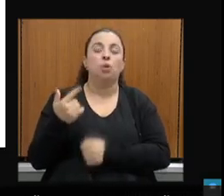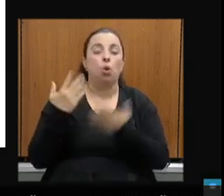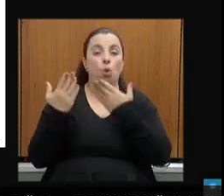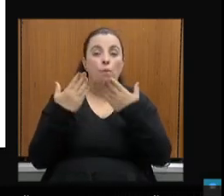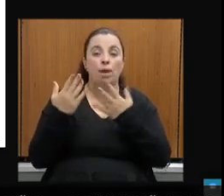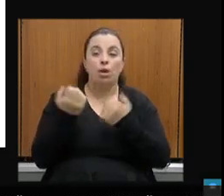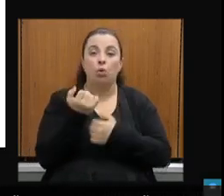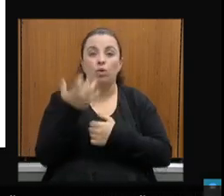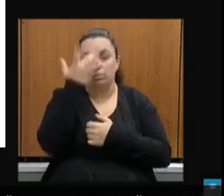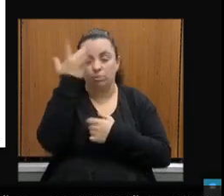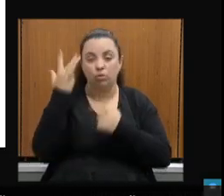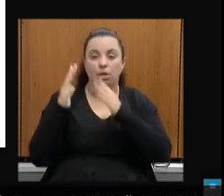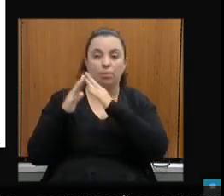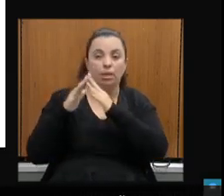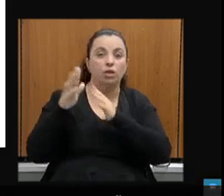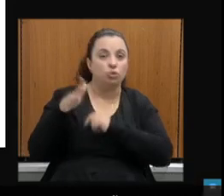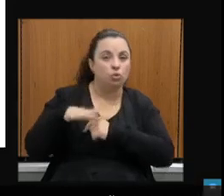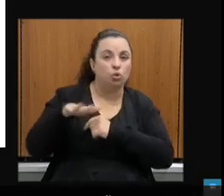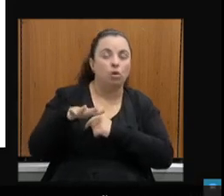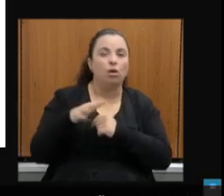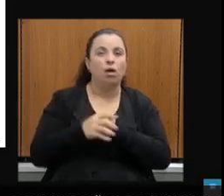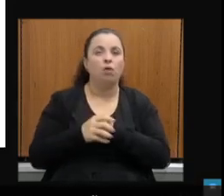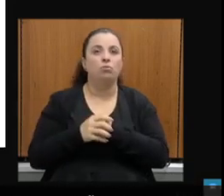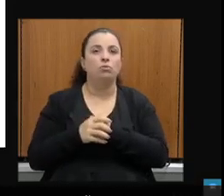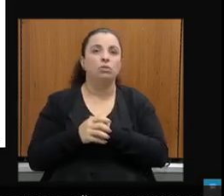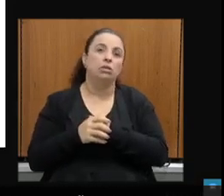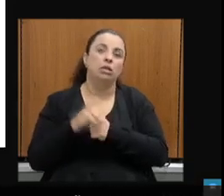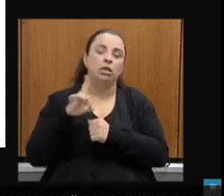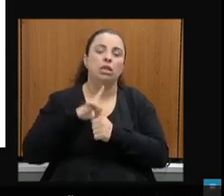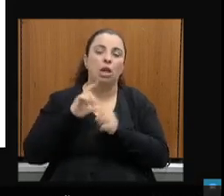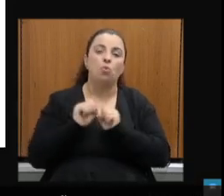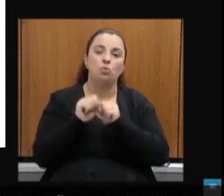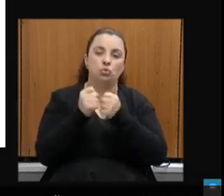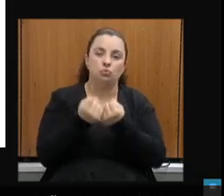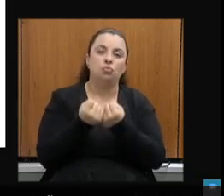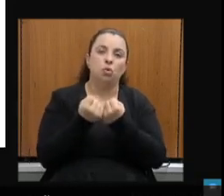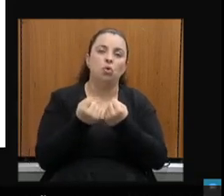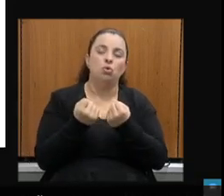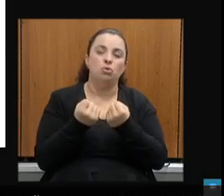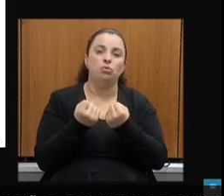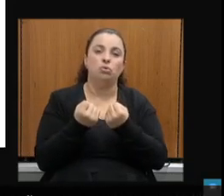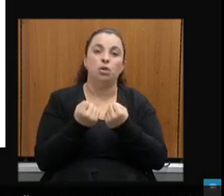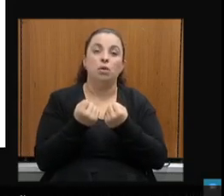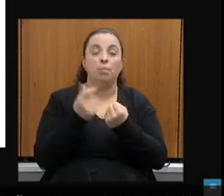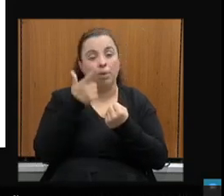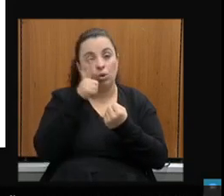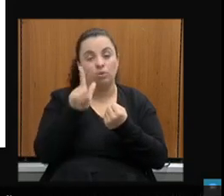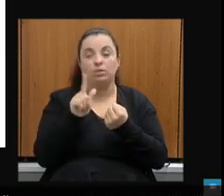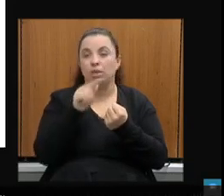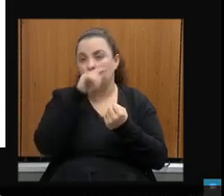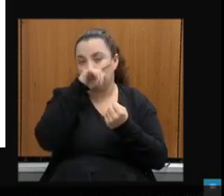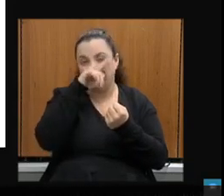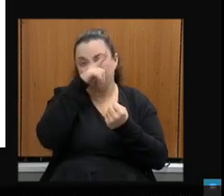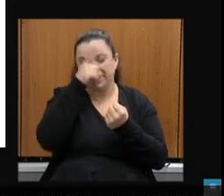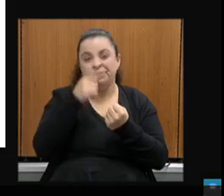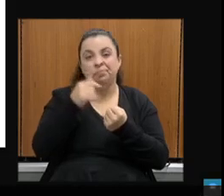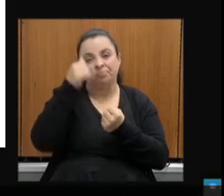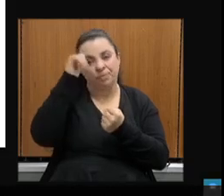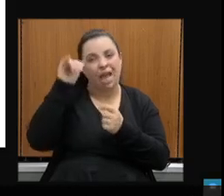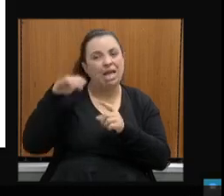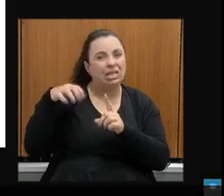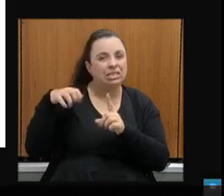total que bateu sete né em 2011 ver aí um esforço muito grande de resultado de diminuição de acidentes